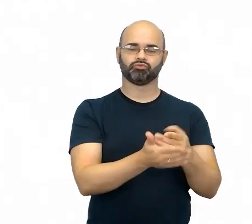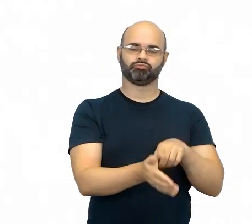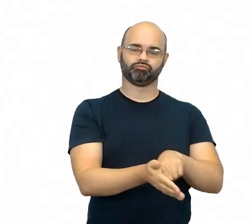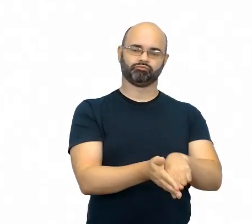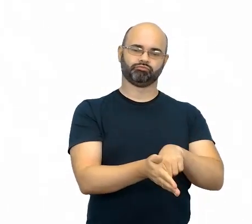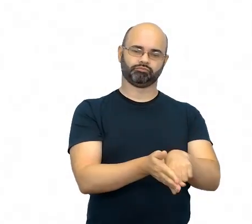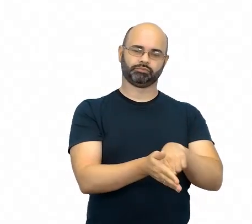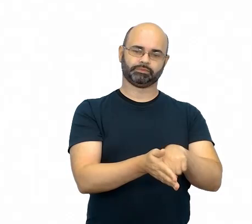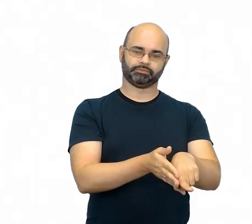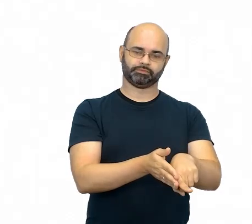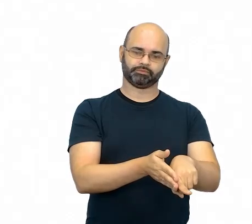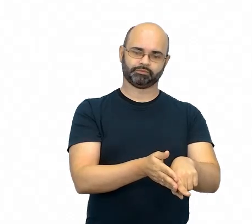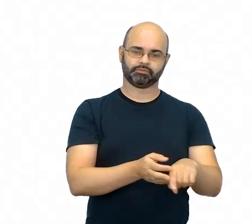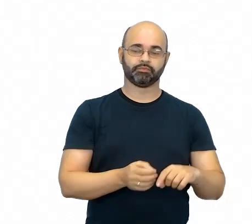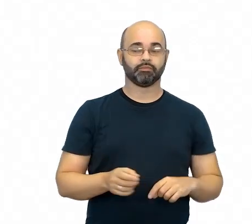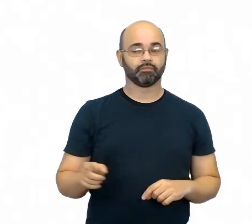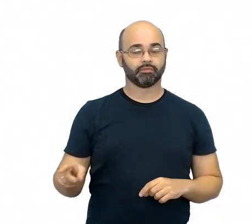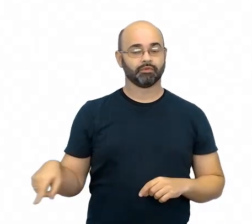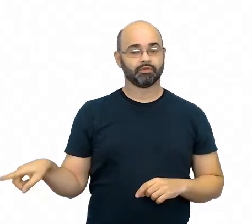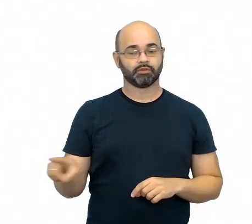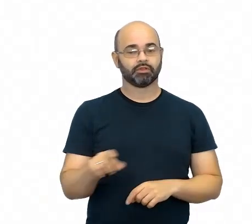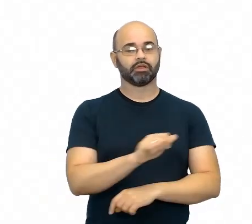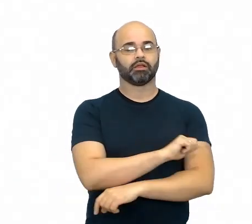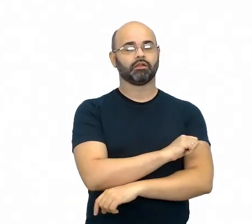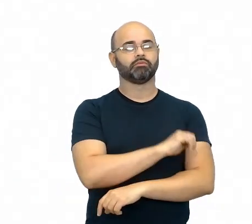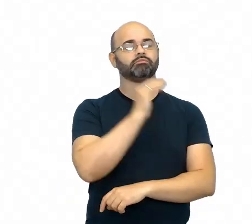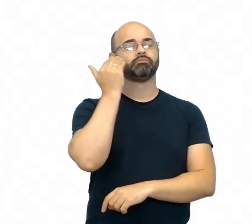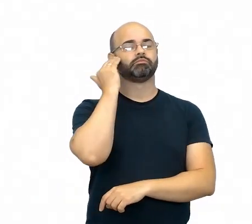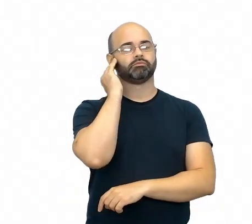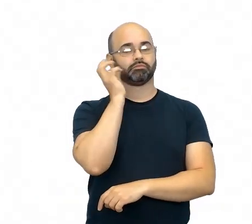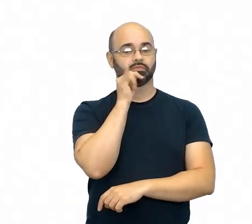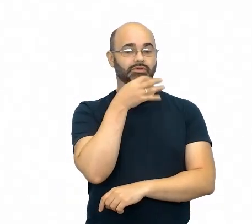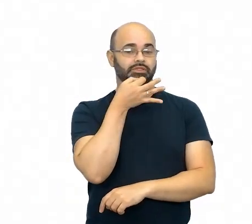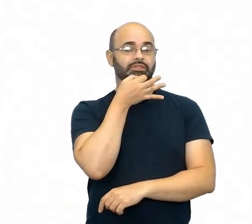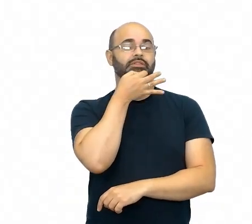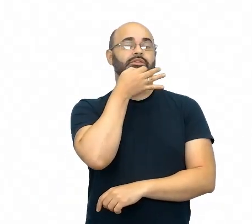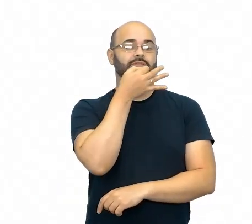os aprendizes para o comentário que terão que escrever.